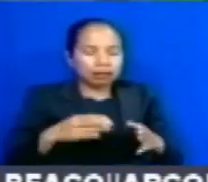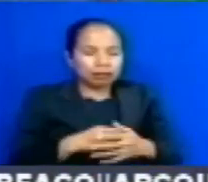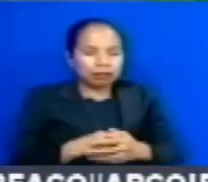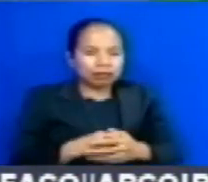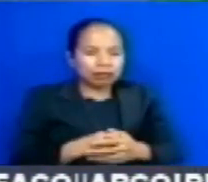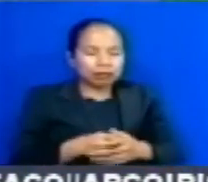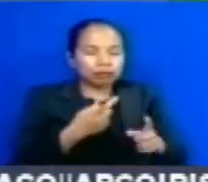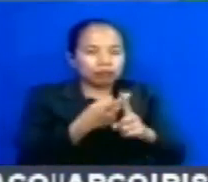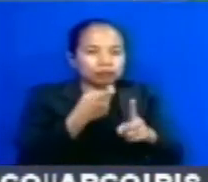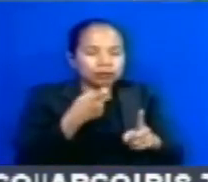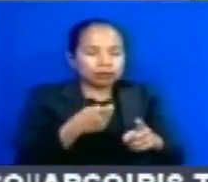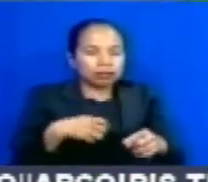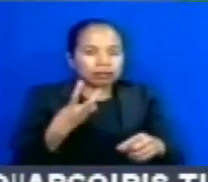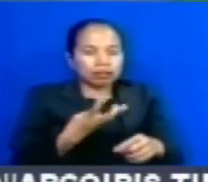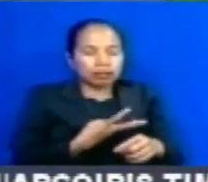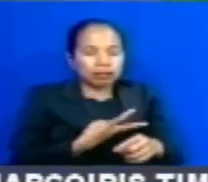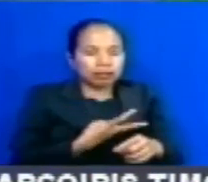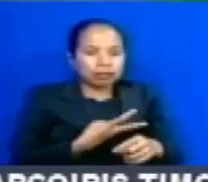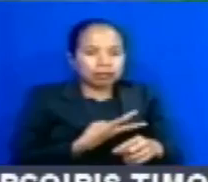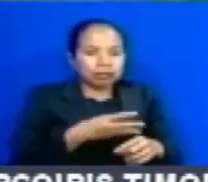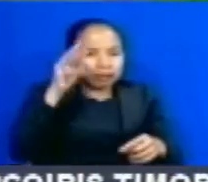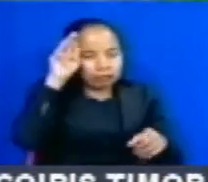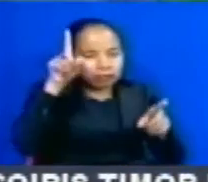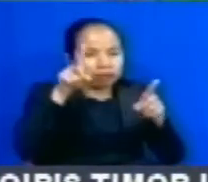Hoje, kita ni mambot